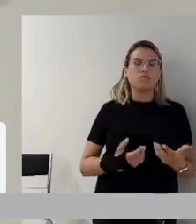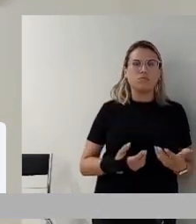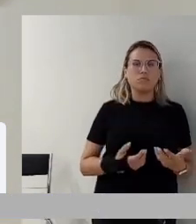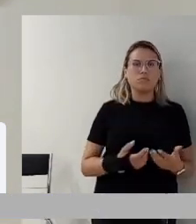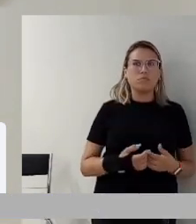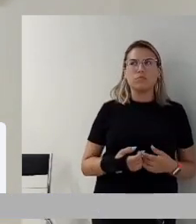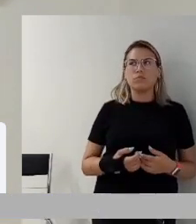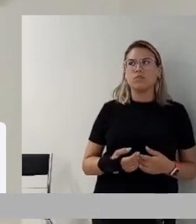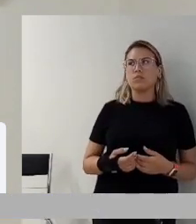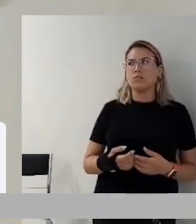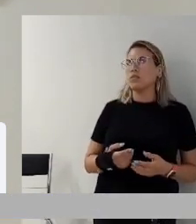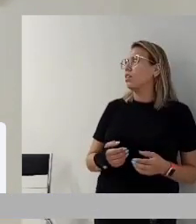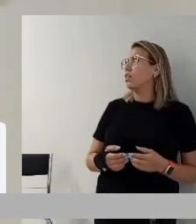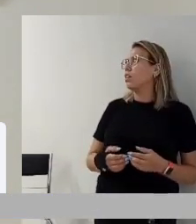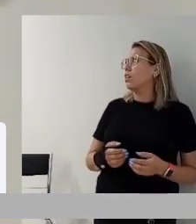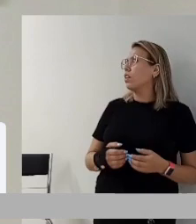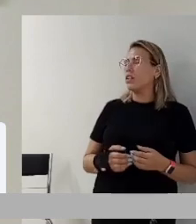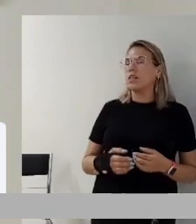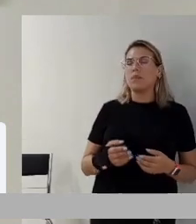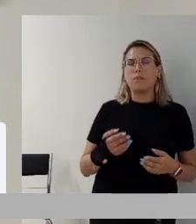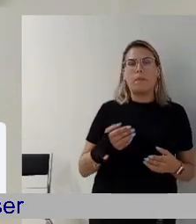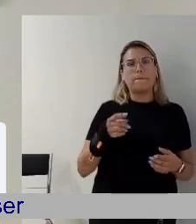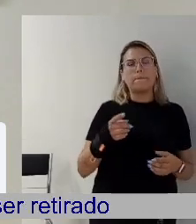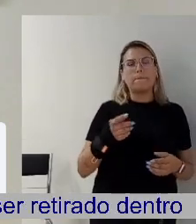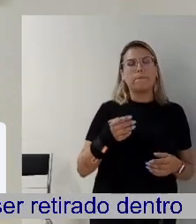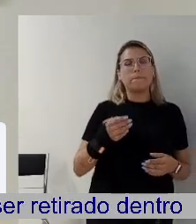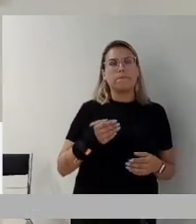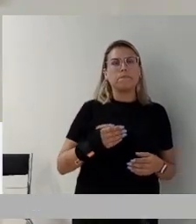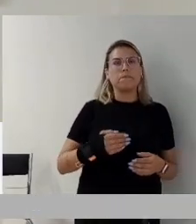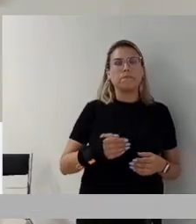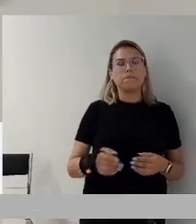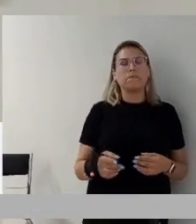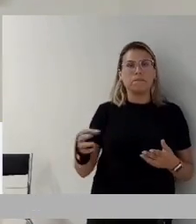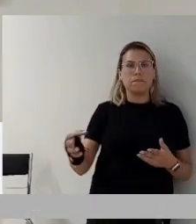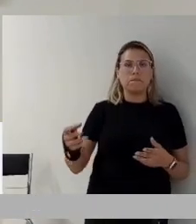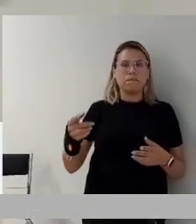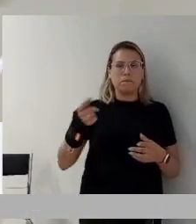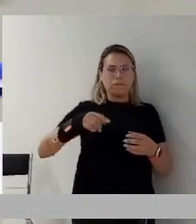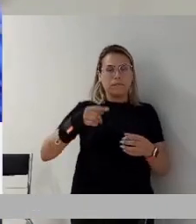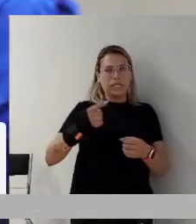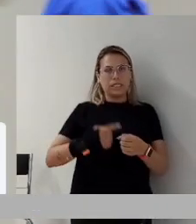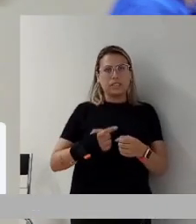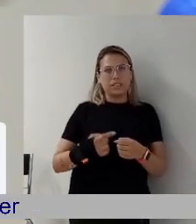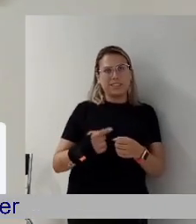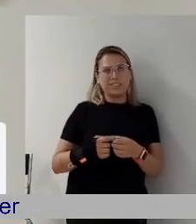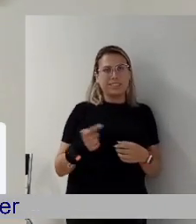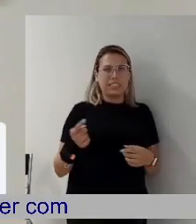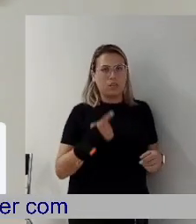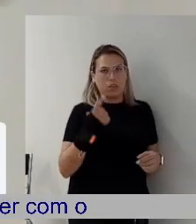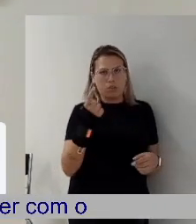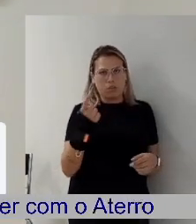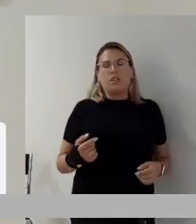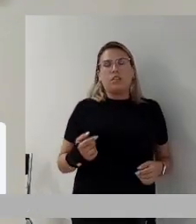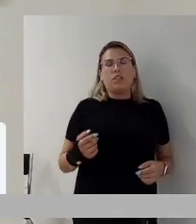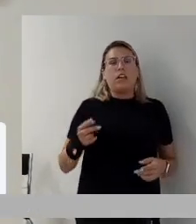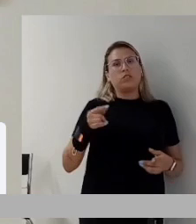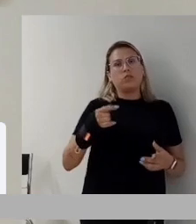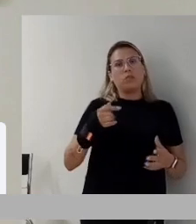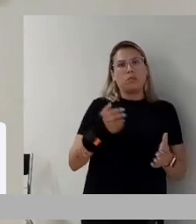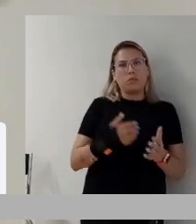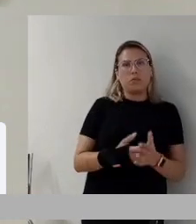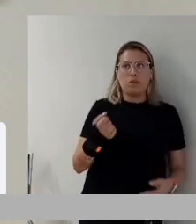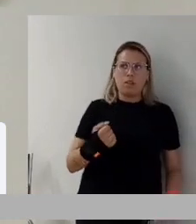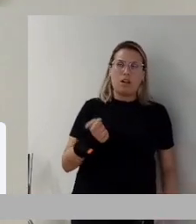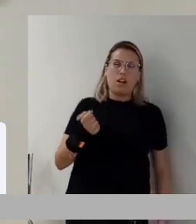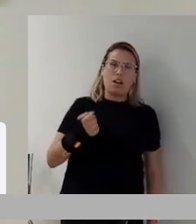para para ser eh ser retirado dentro da cidade em vez de sair só com Cont por aterro ou pro lixão a gente comprou um carro